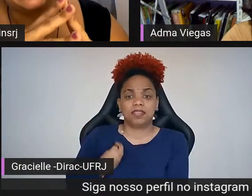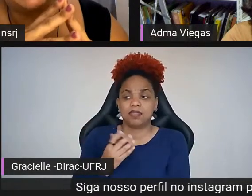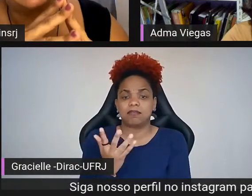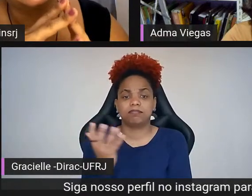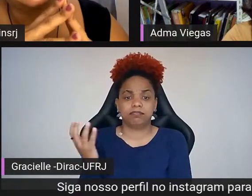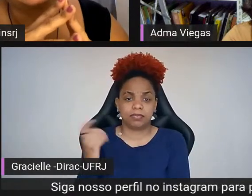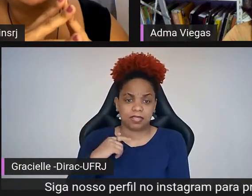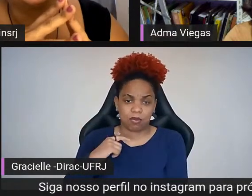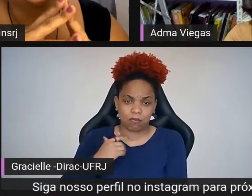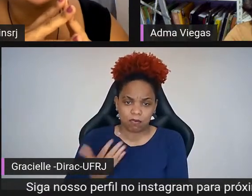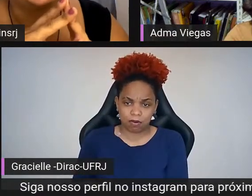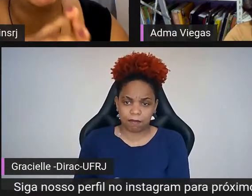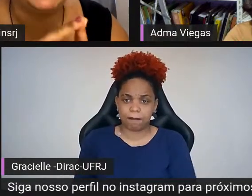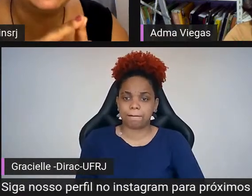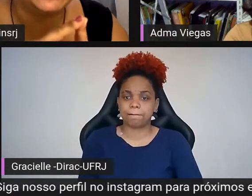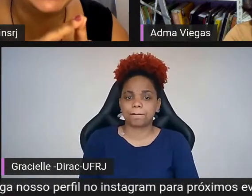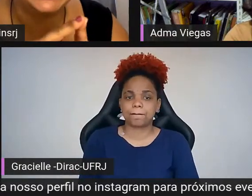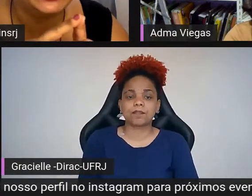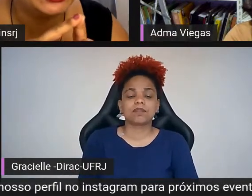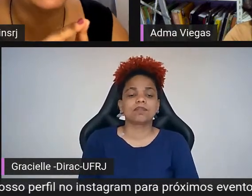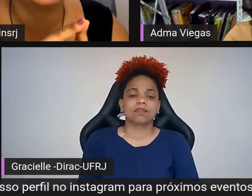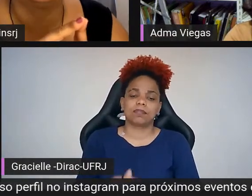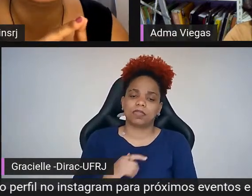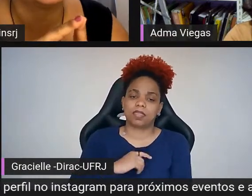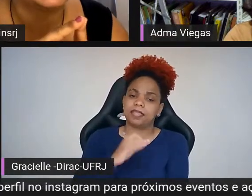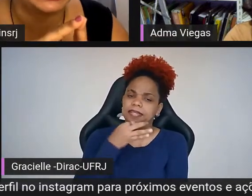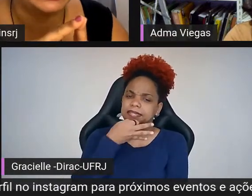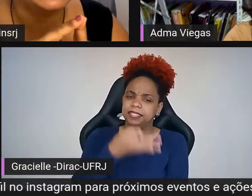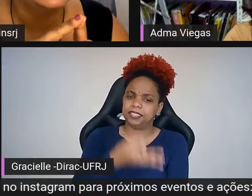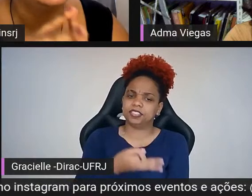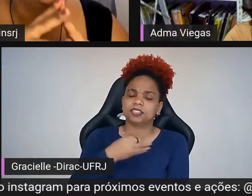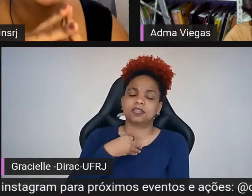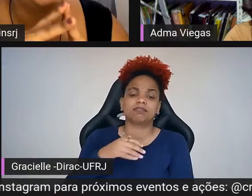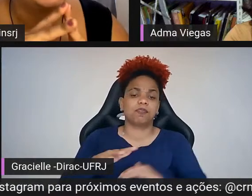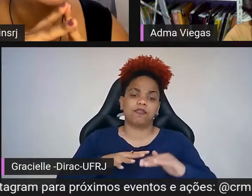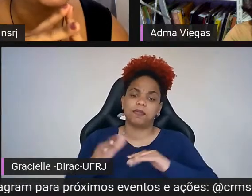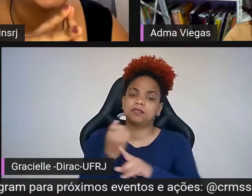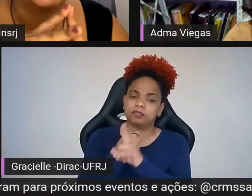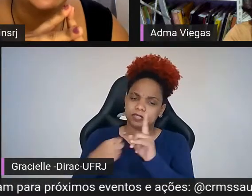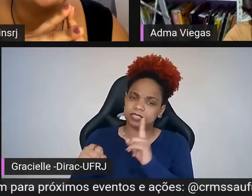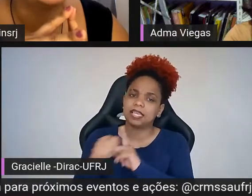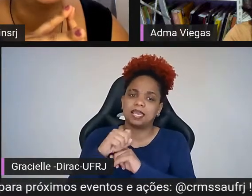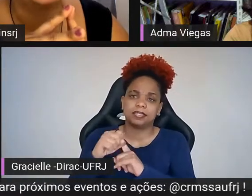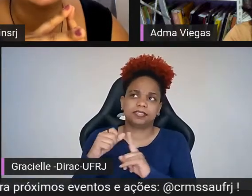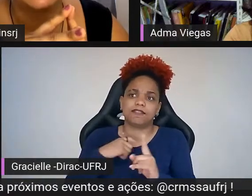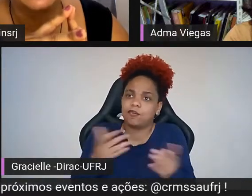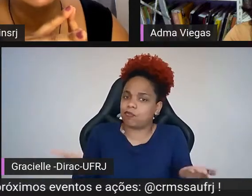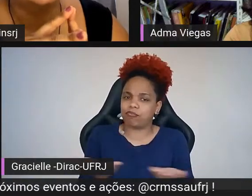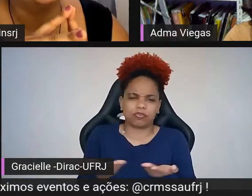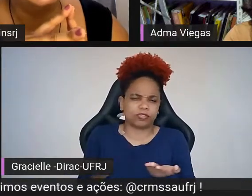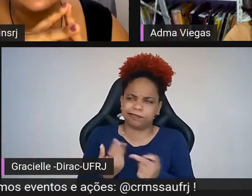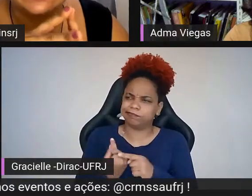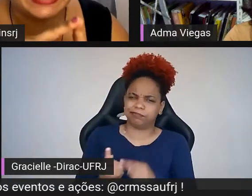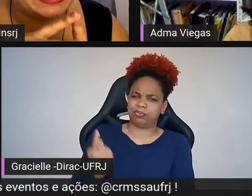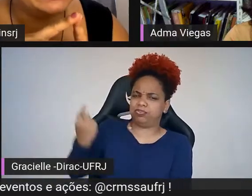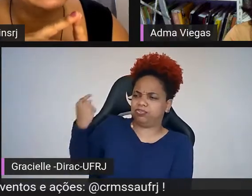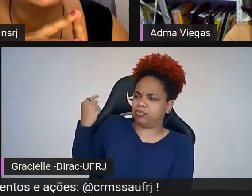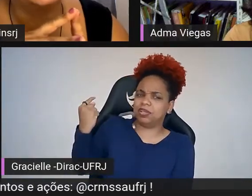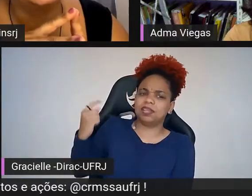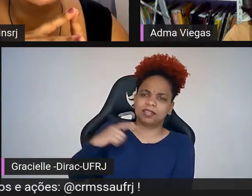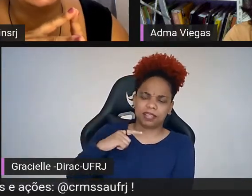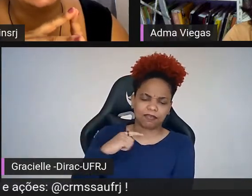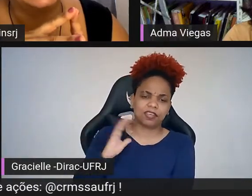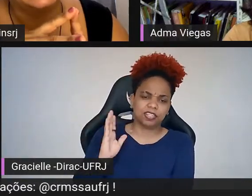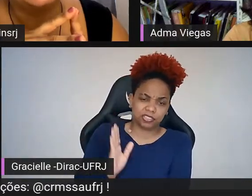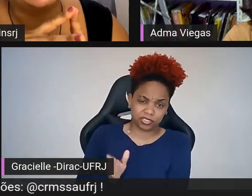essa questão que nós trazemos historicamente de crítica nos movimentos sociais. Isso não é uma questão de agora, mas é uma questão de muitas décadas